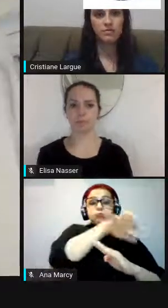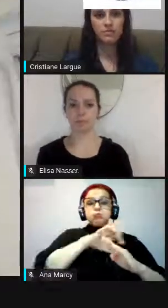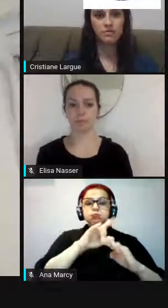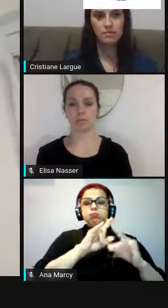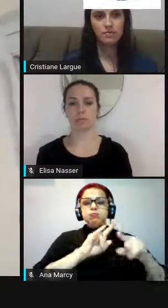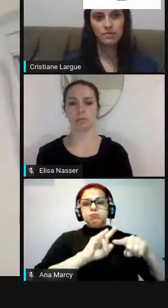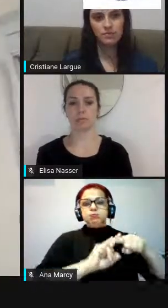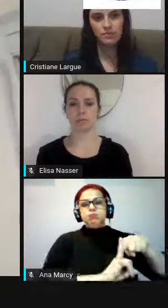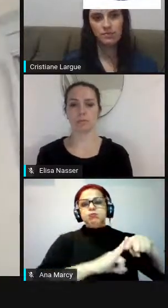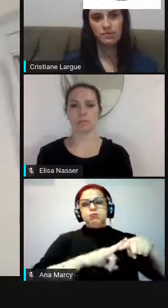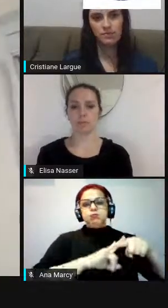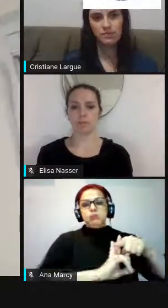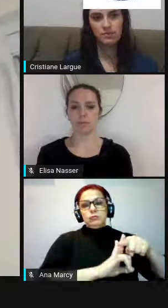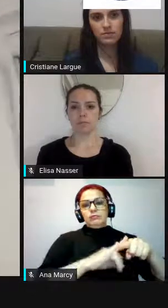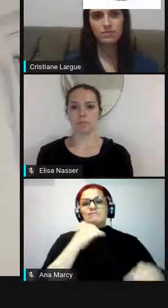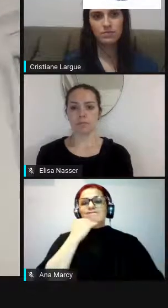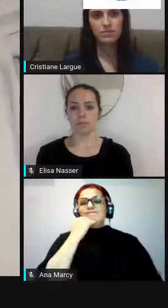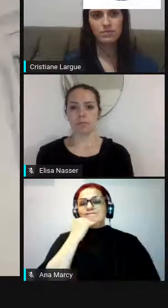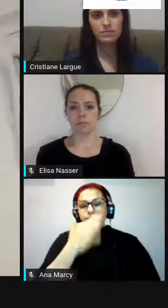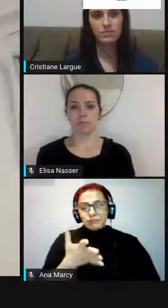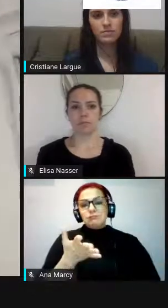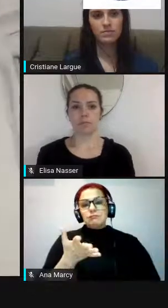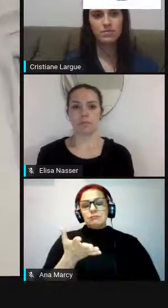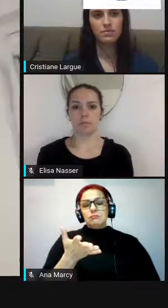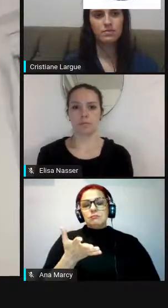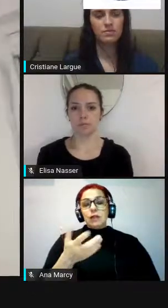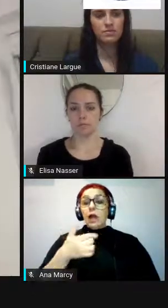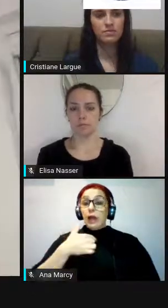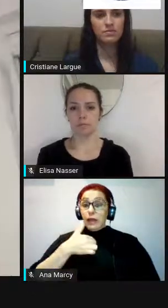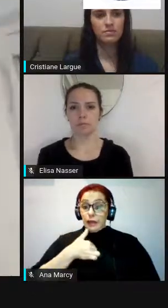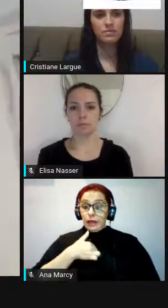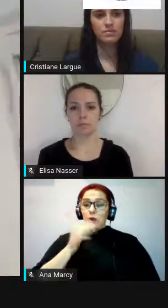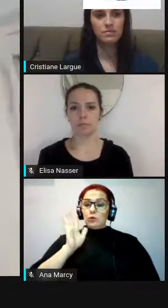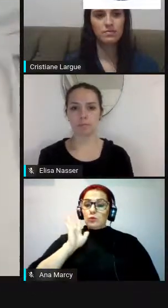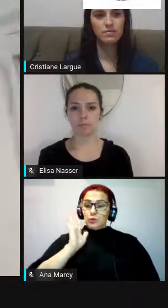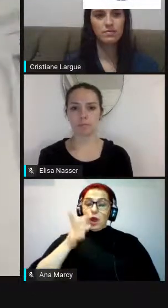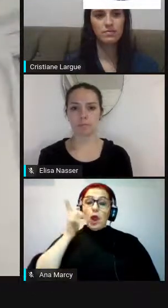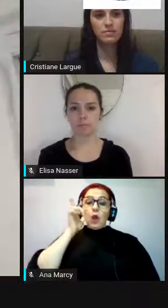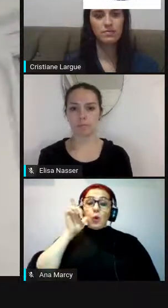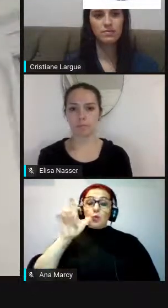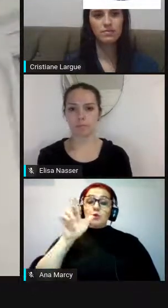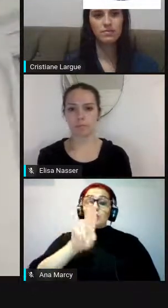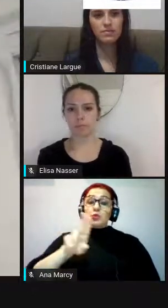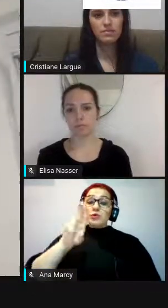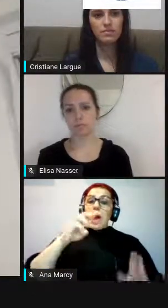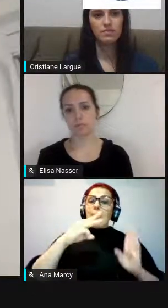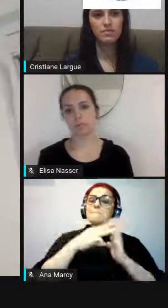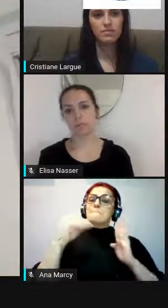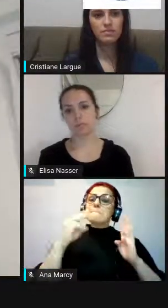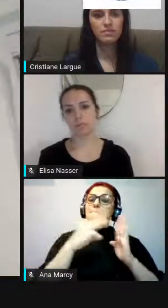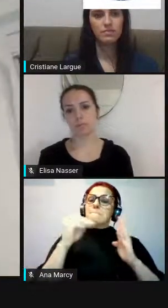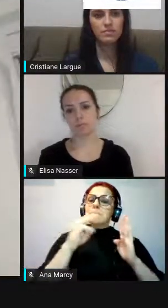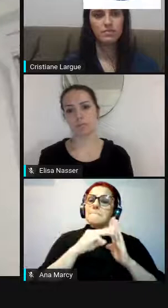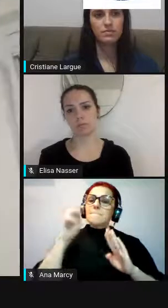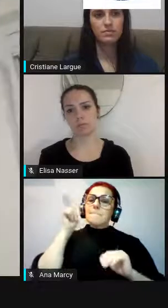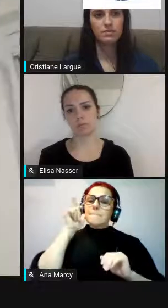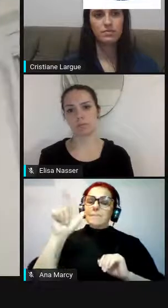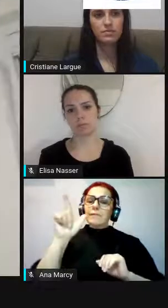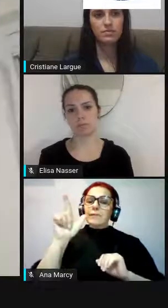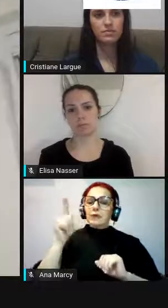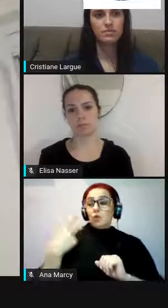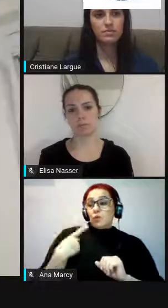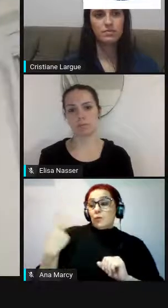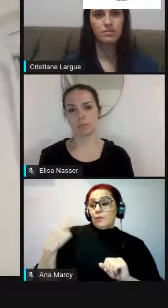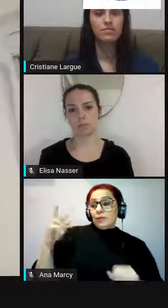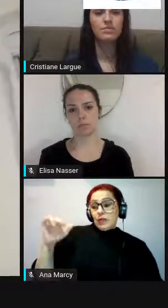não é bem feito e não dá certo Tá eu consegui desenvolver um método eu e o Richa né até para manejo de